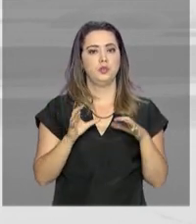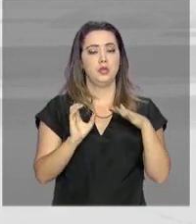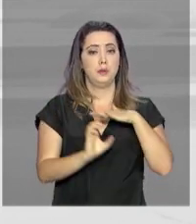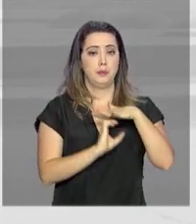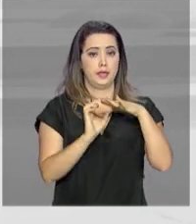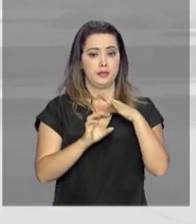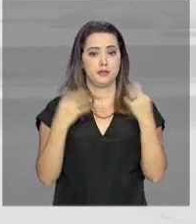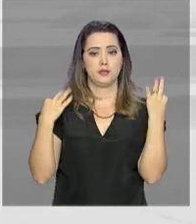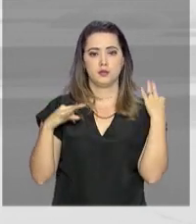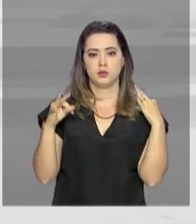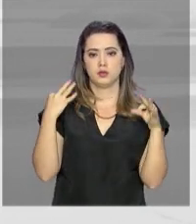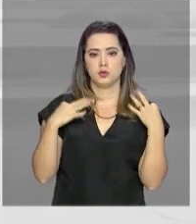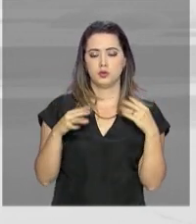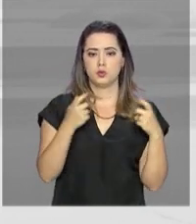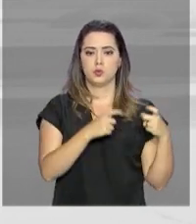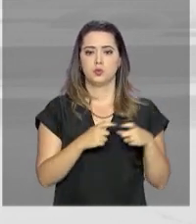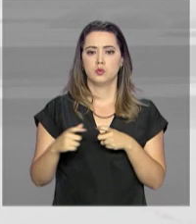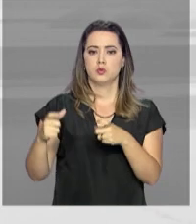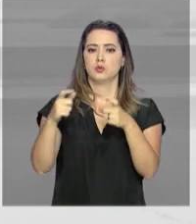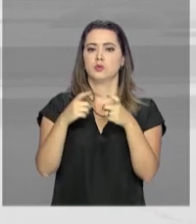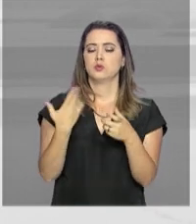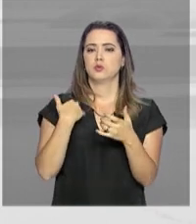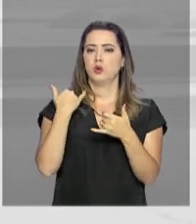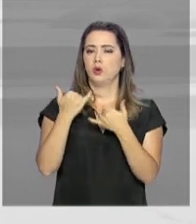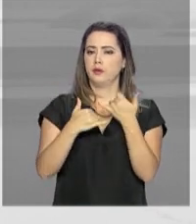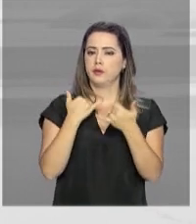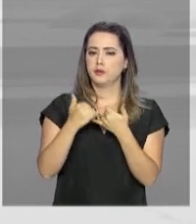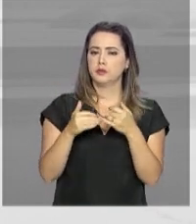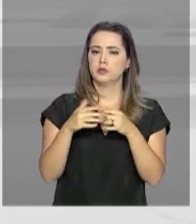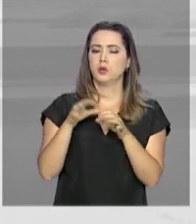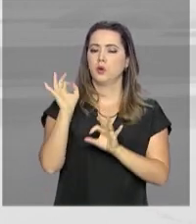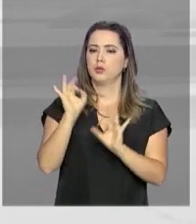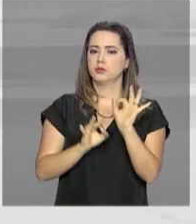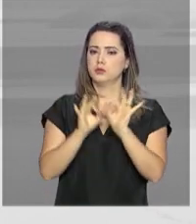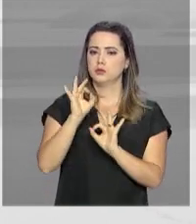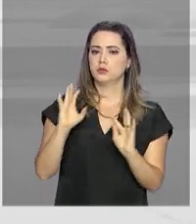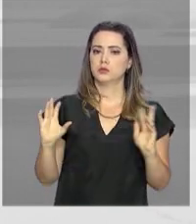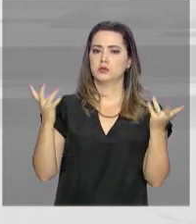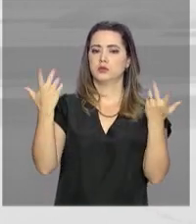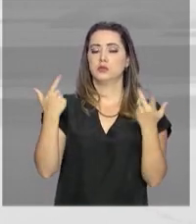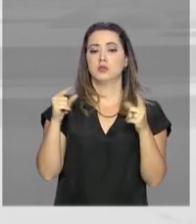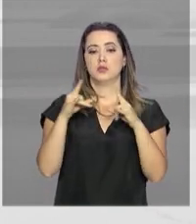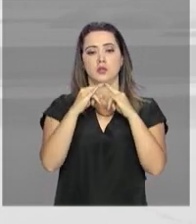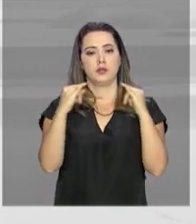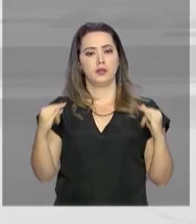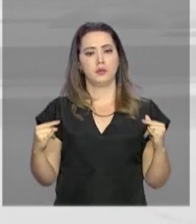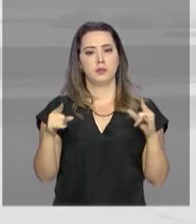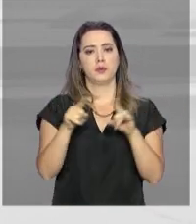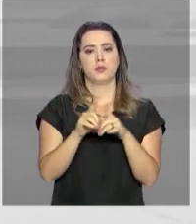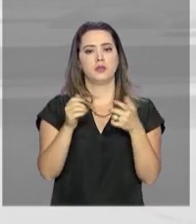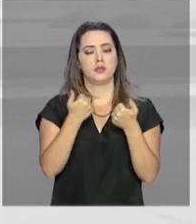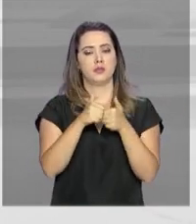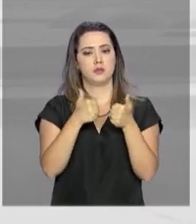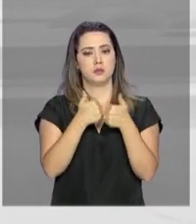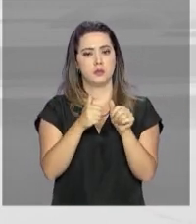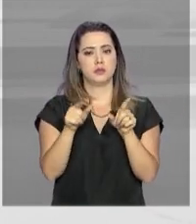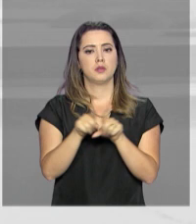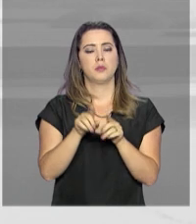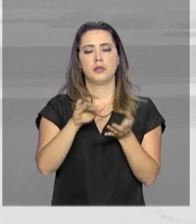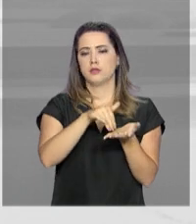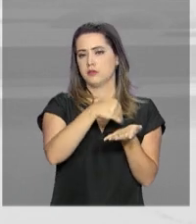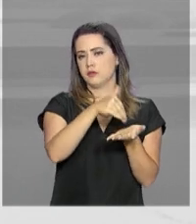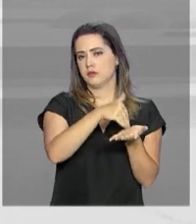de turismo parques temáticos organizadores de eventos acampamentos e transportadoras também tem